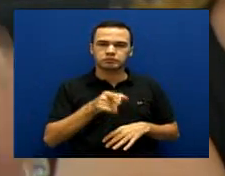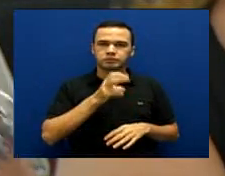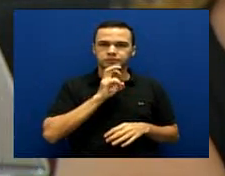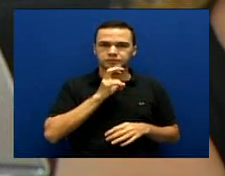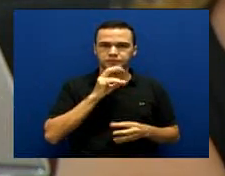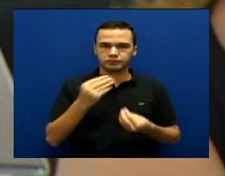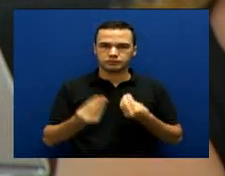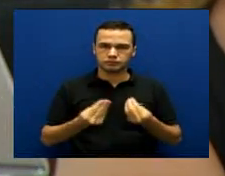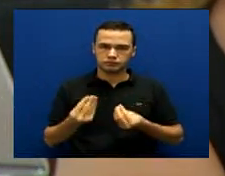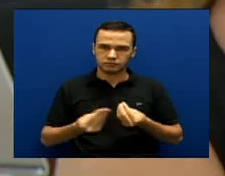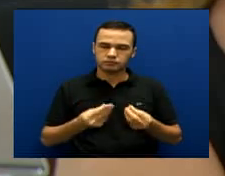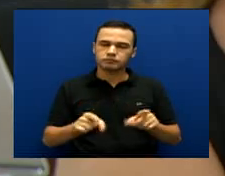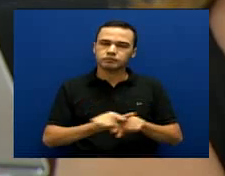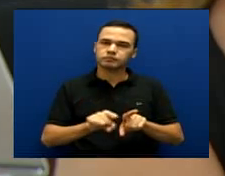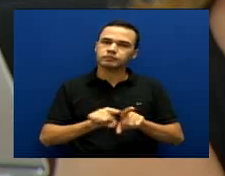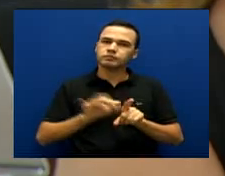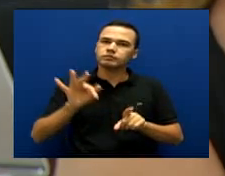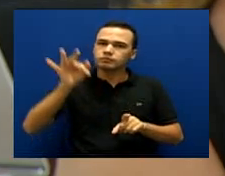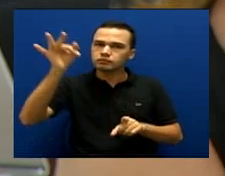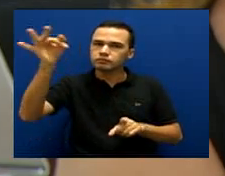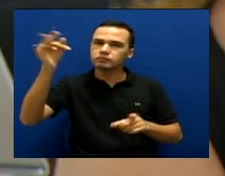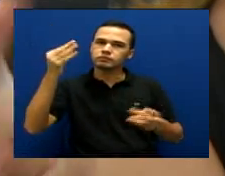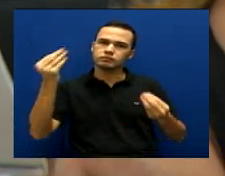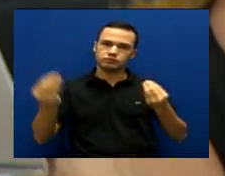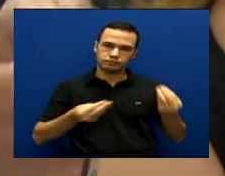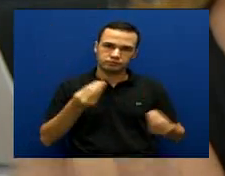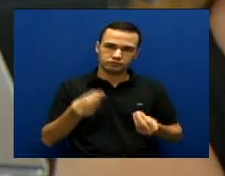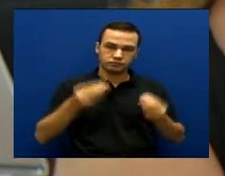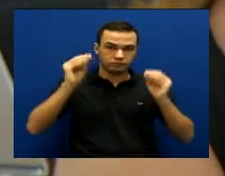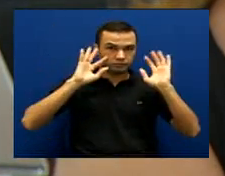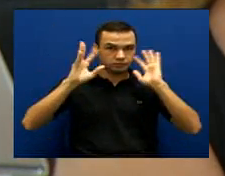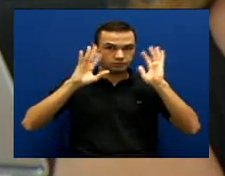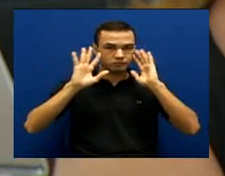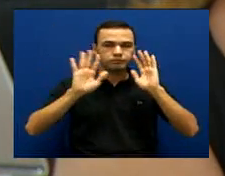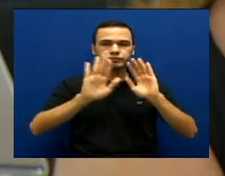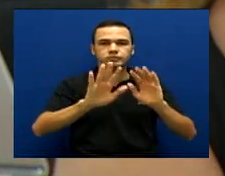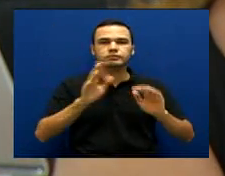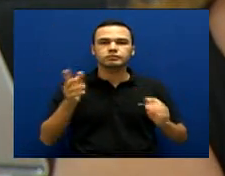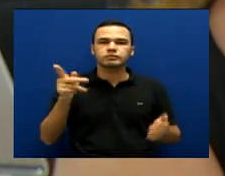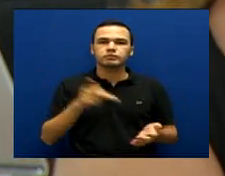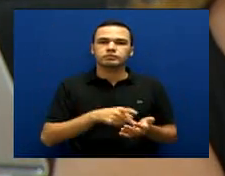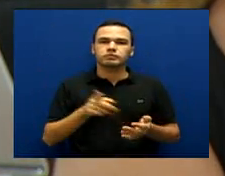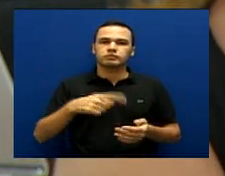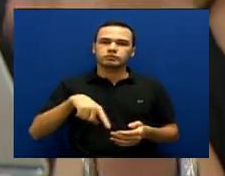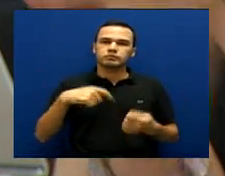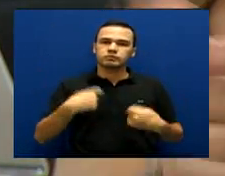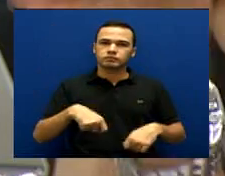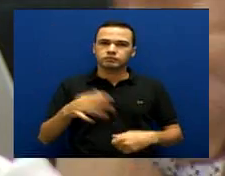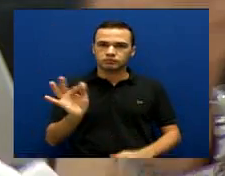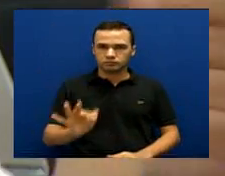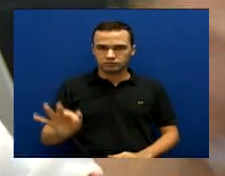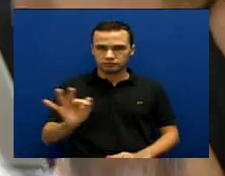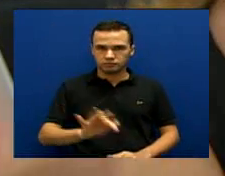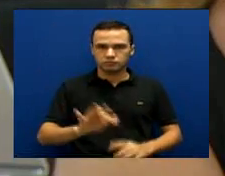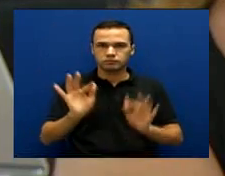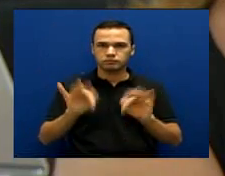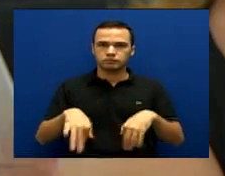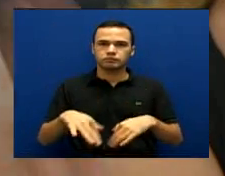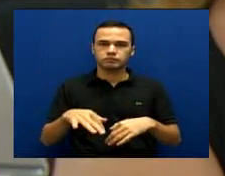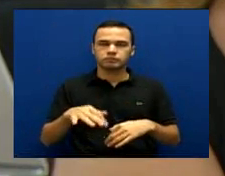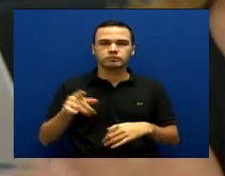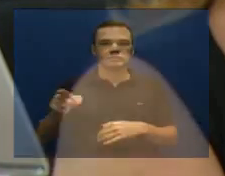e perspectivas futuras na verdade nós precisariam ser claro no final de fevereiro já passou o tempo